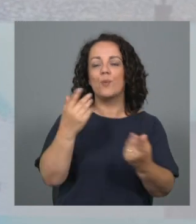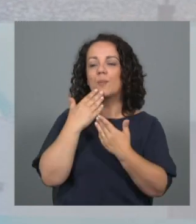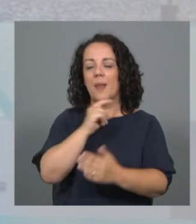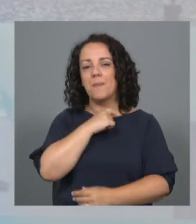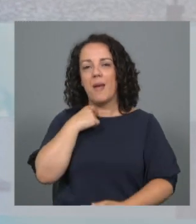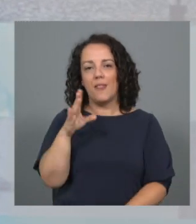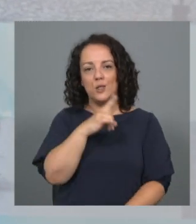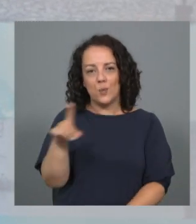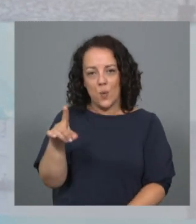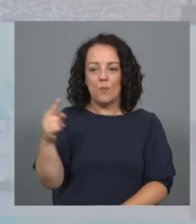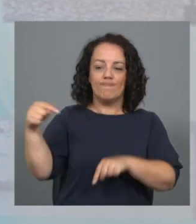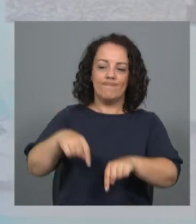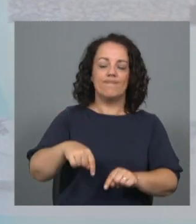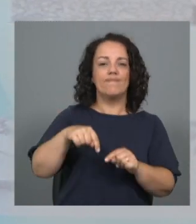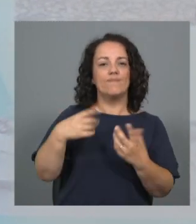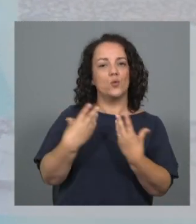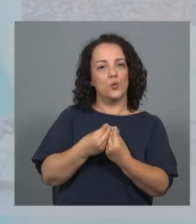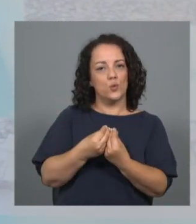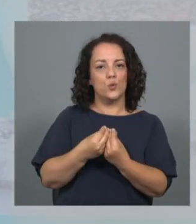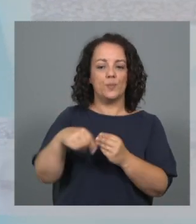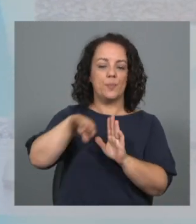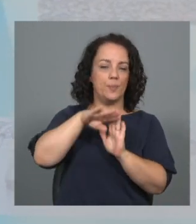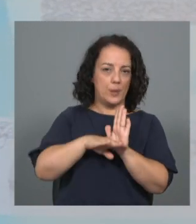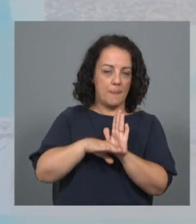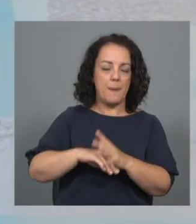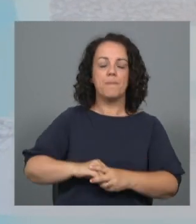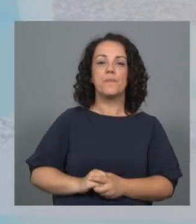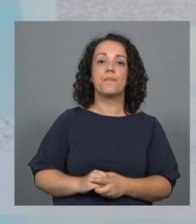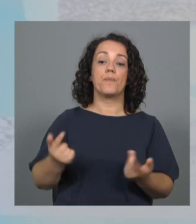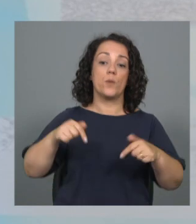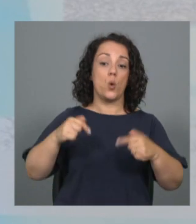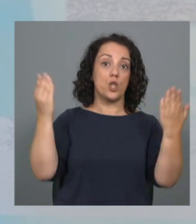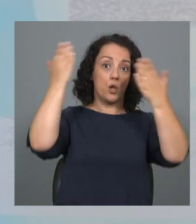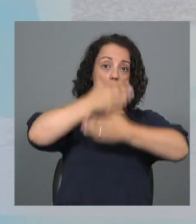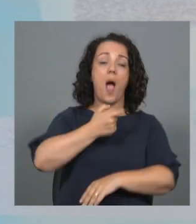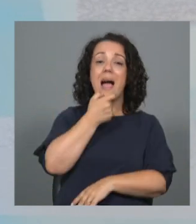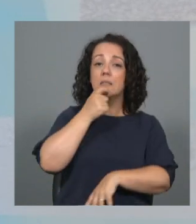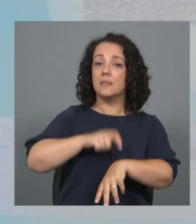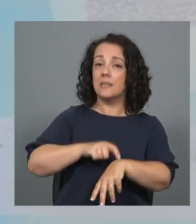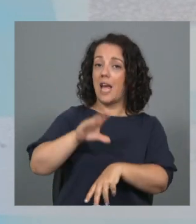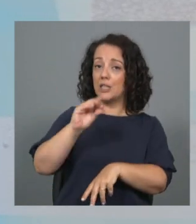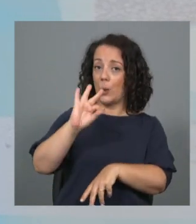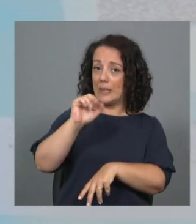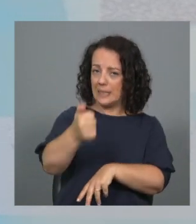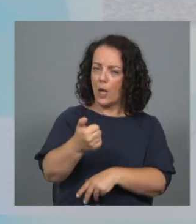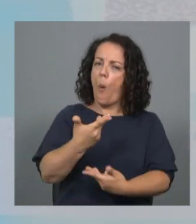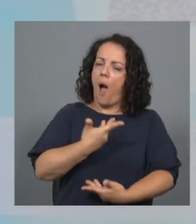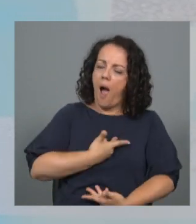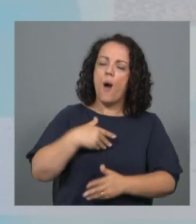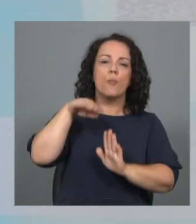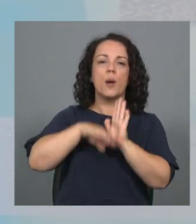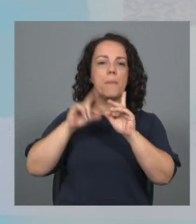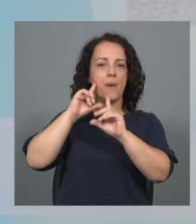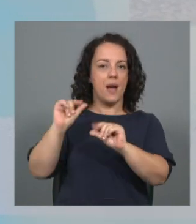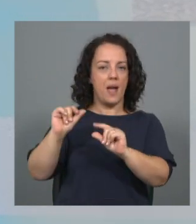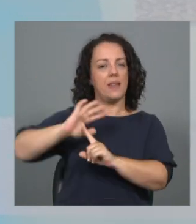Lourenço, por ter estado connosco neste programa. Esta noite, quando forem 22h45, conto com a nossa companhia na rádio,